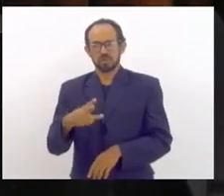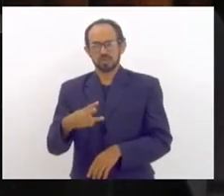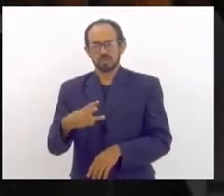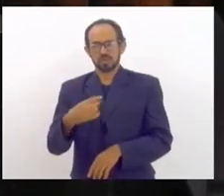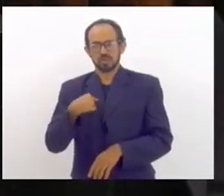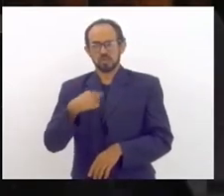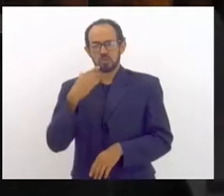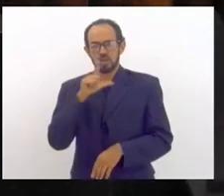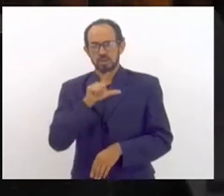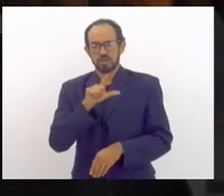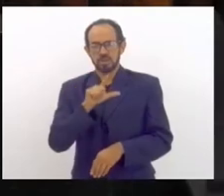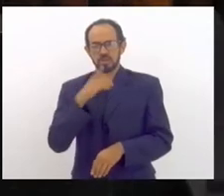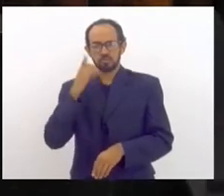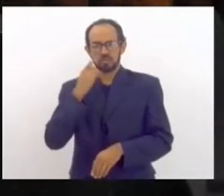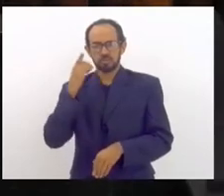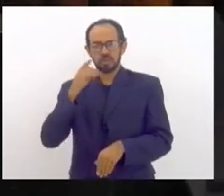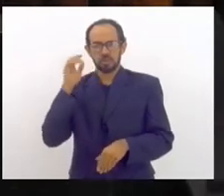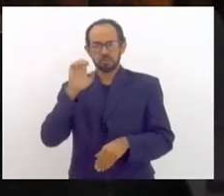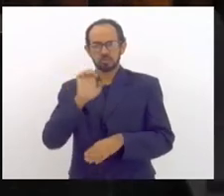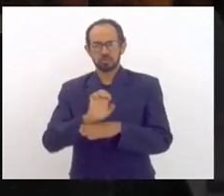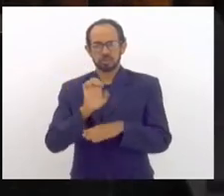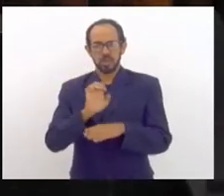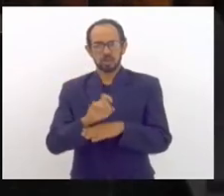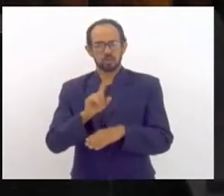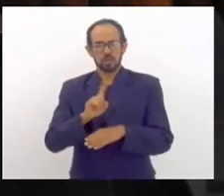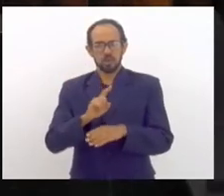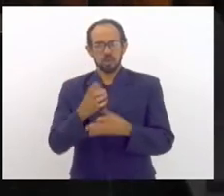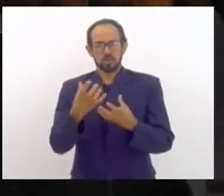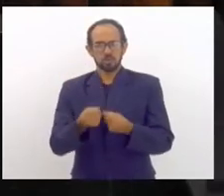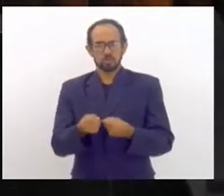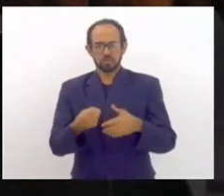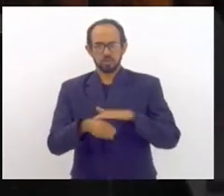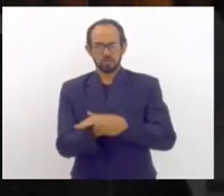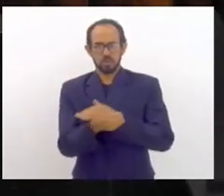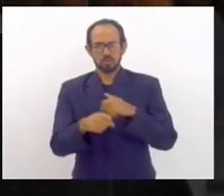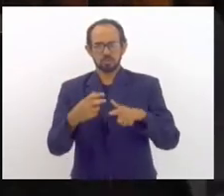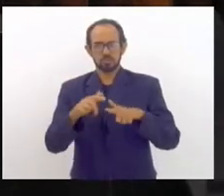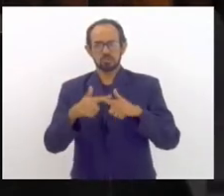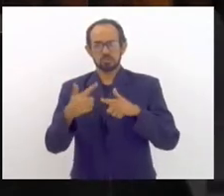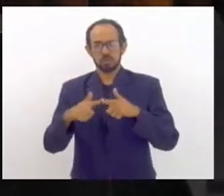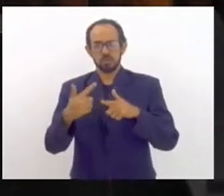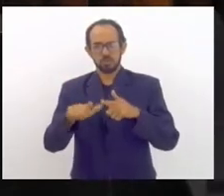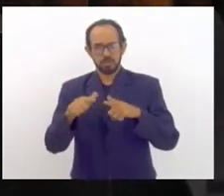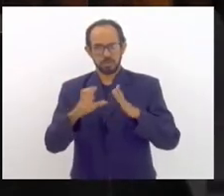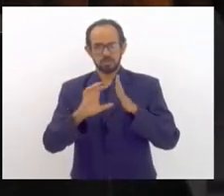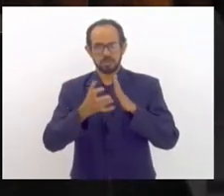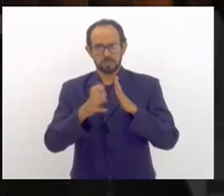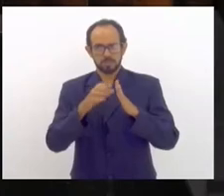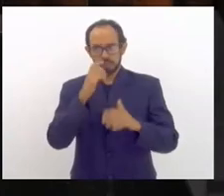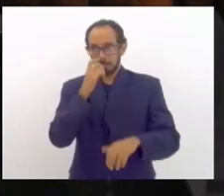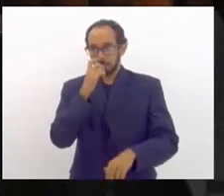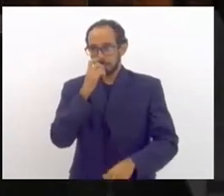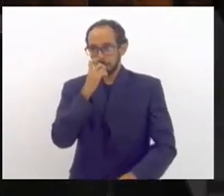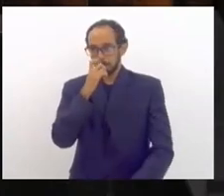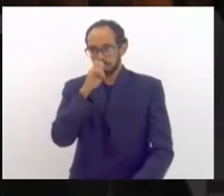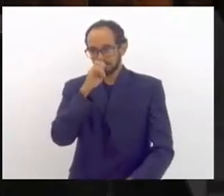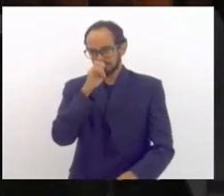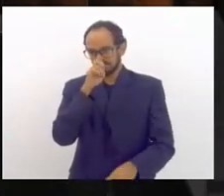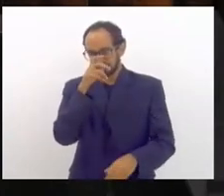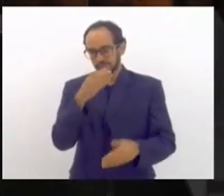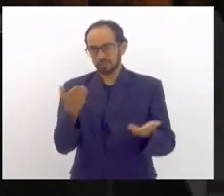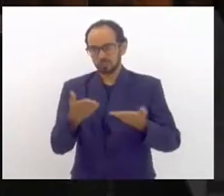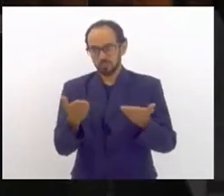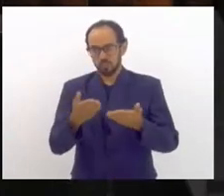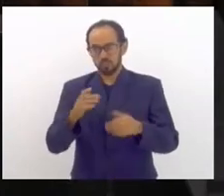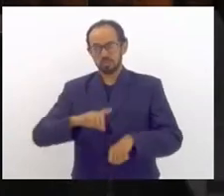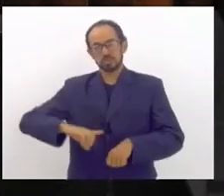de deputado estadual e não assumi o mandato aqui por causa de um problema partidário de documentação, e hoje o Papai do Céu me colocou aqui novamente,